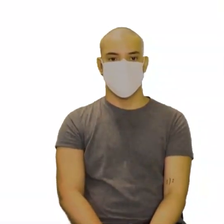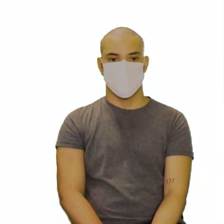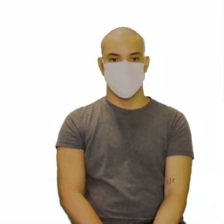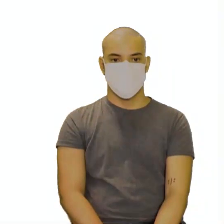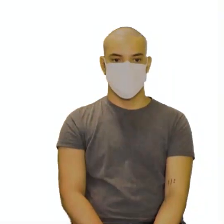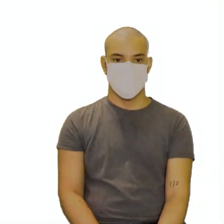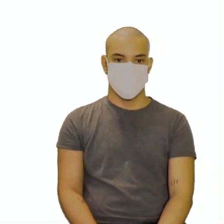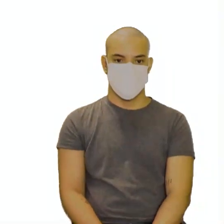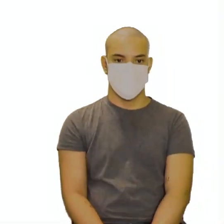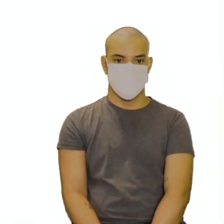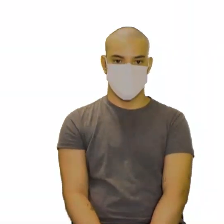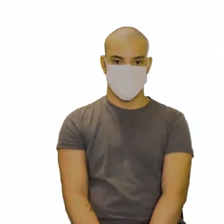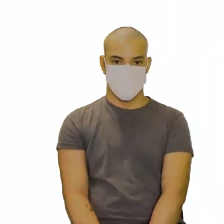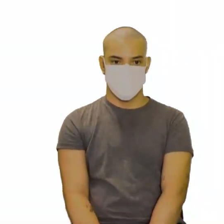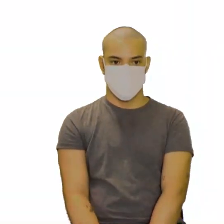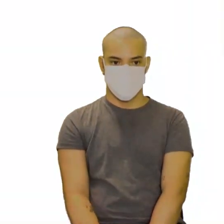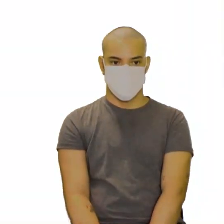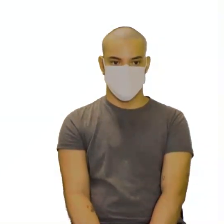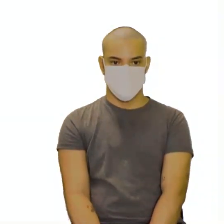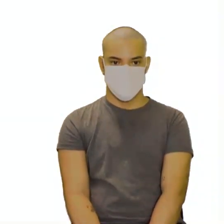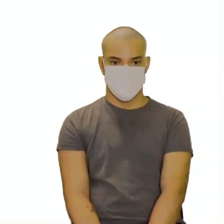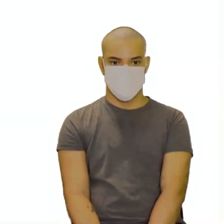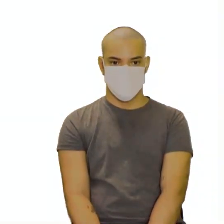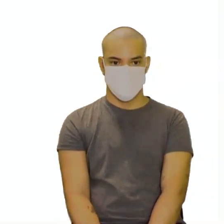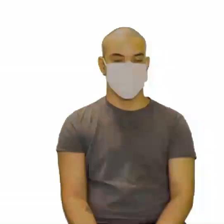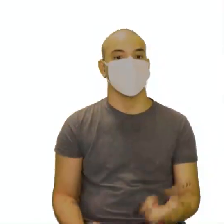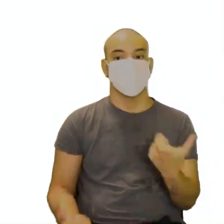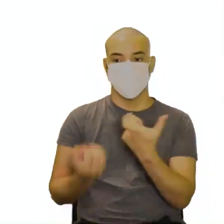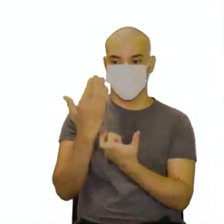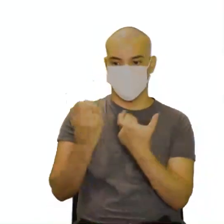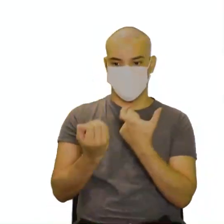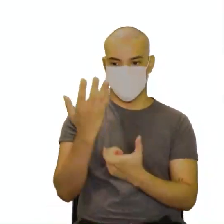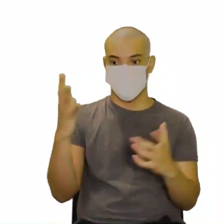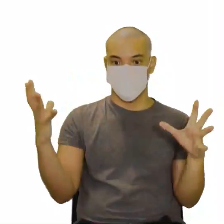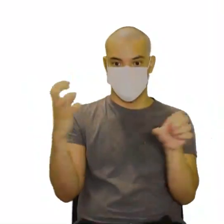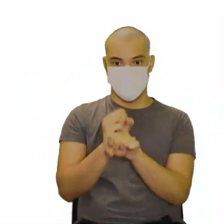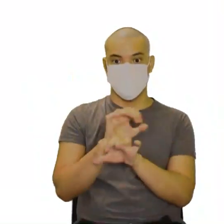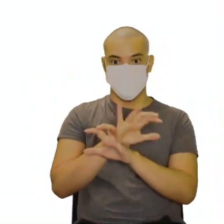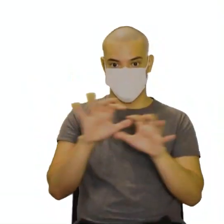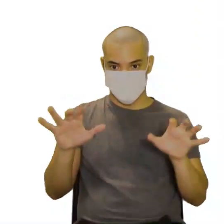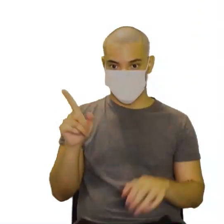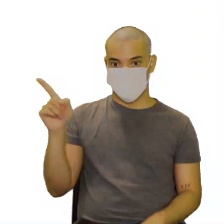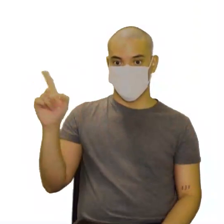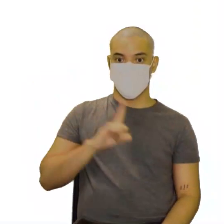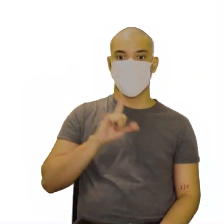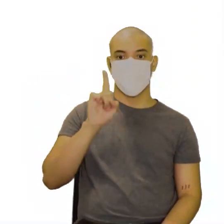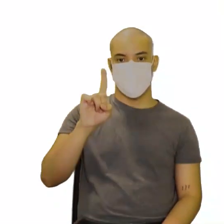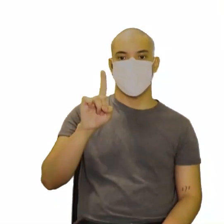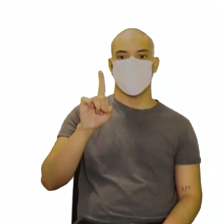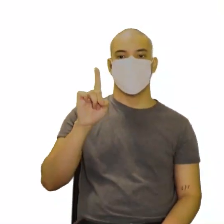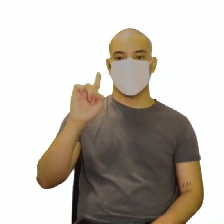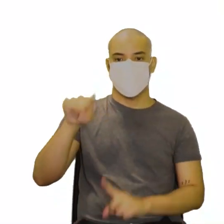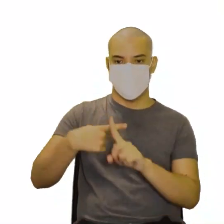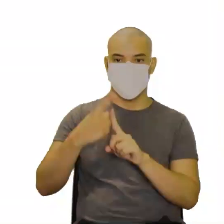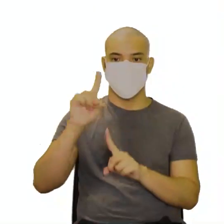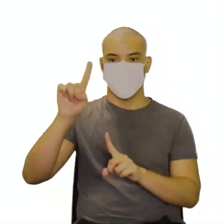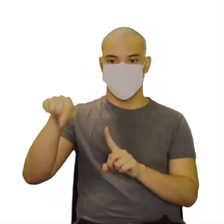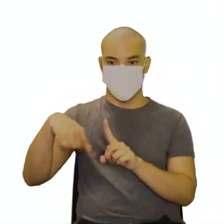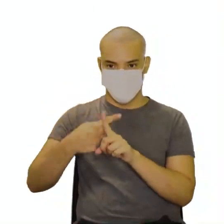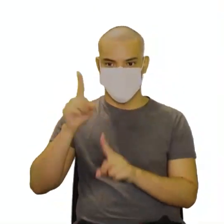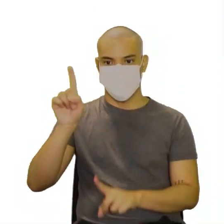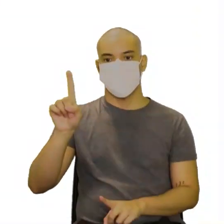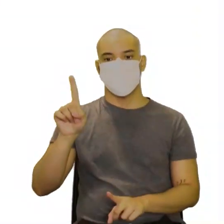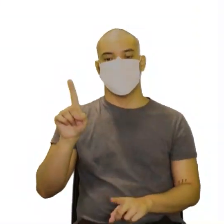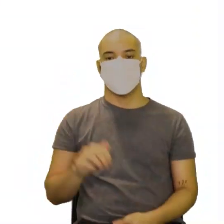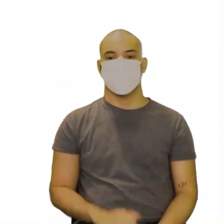Então, vai ficar assim, olha só. Vamos somar isso daí. Então, eu tenho 1 sobre 1 mais 1 sobre 2 mais 1